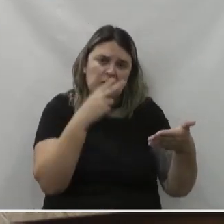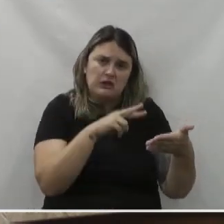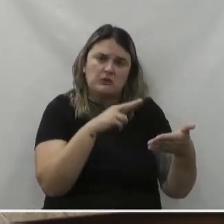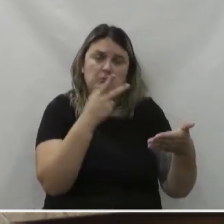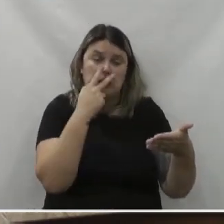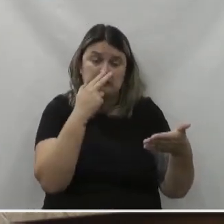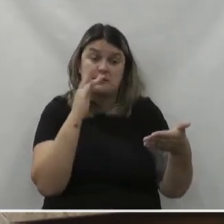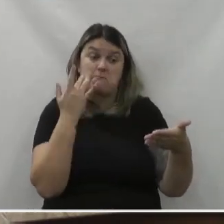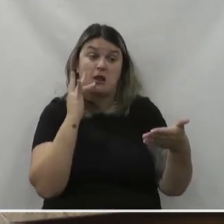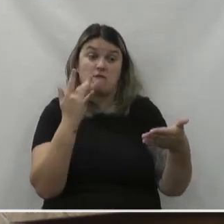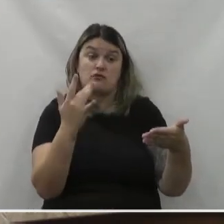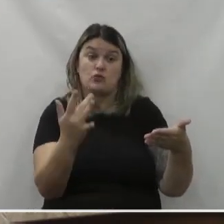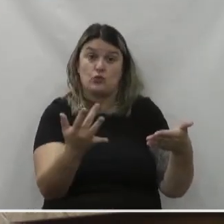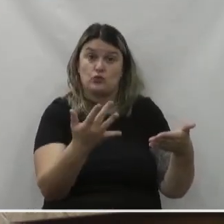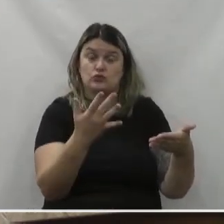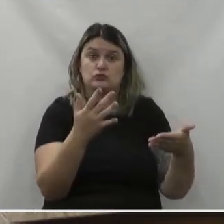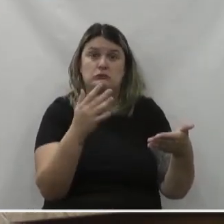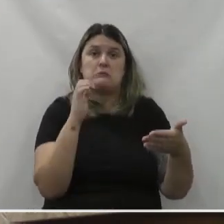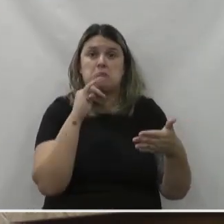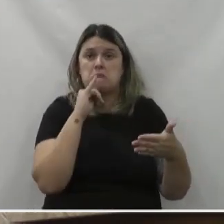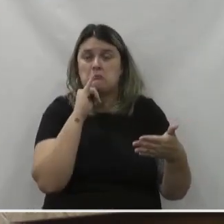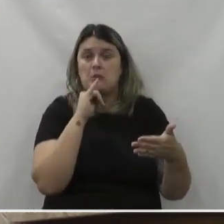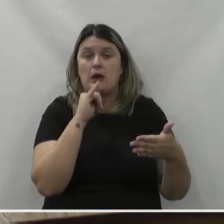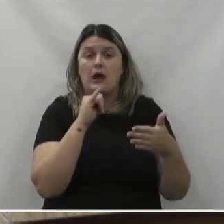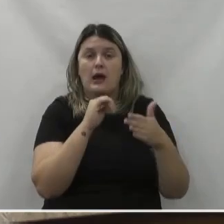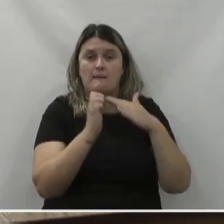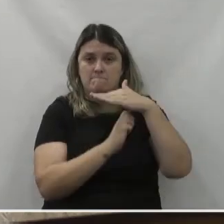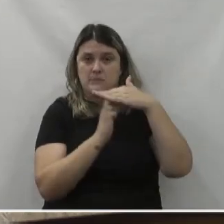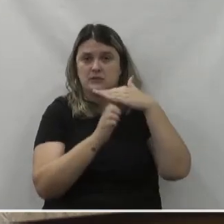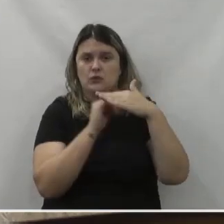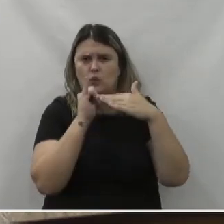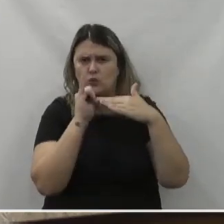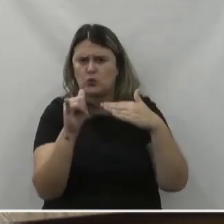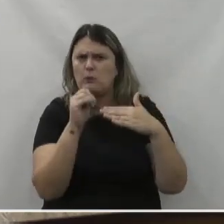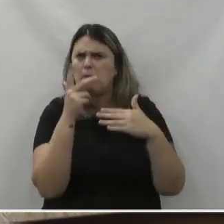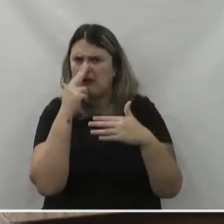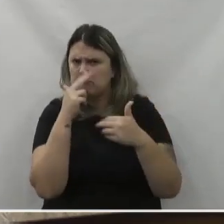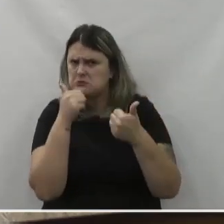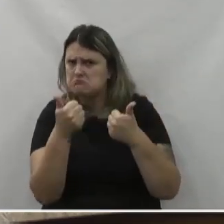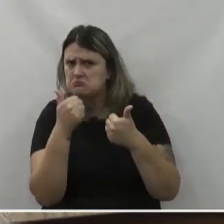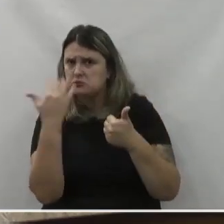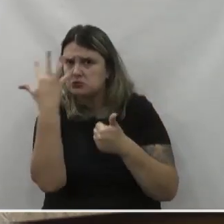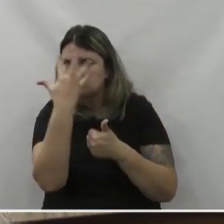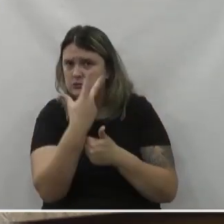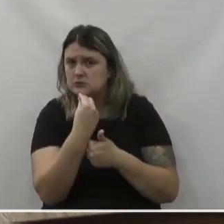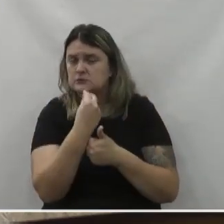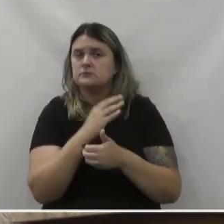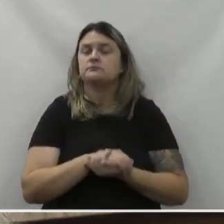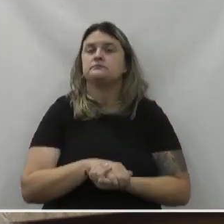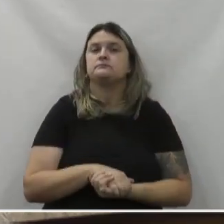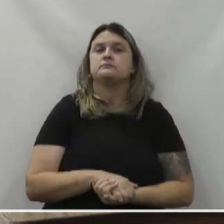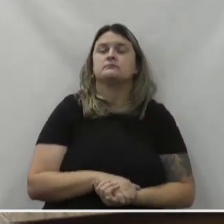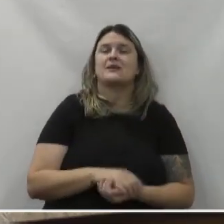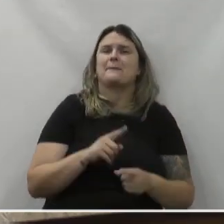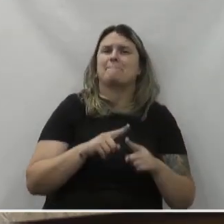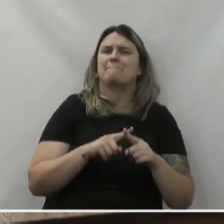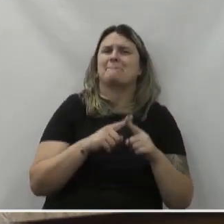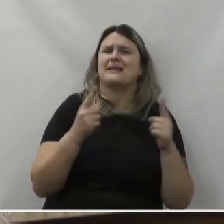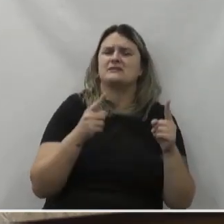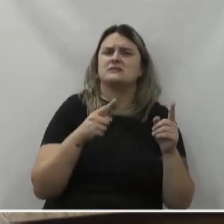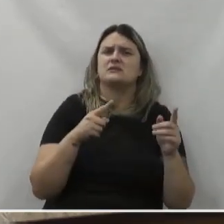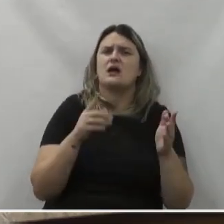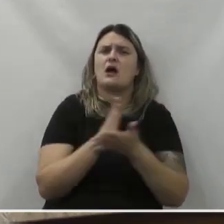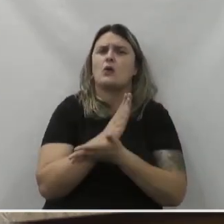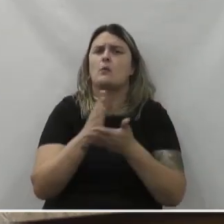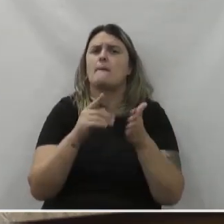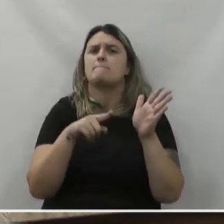1000 maravilhas que a empresa contou, realmente vai ficar muito bonito, né? Mas perguntas talvez